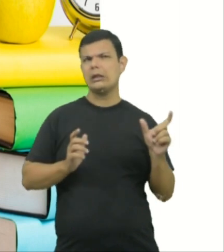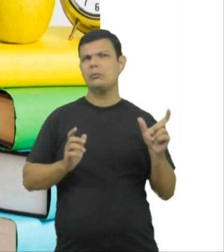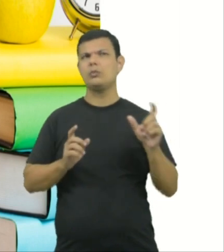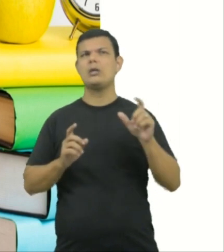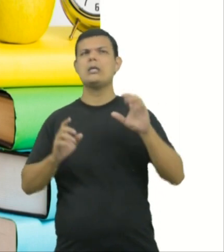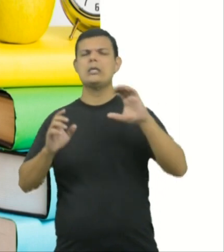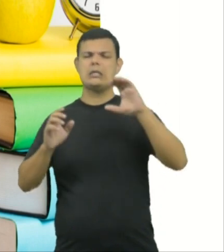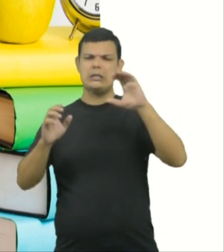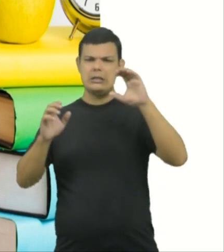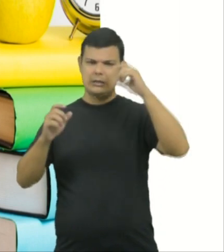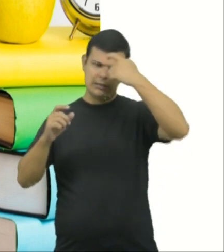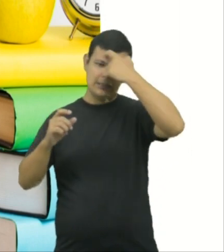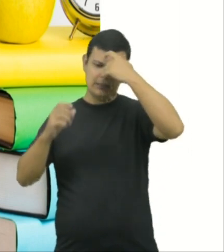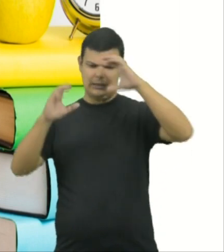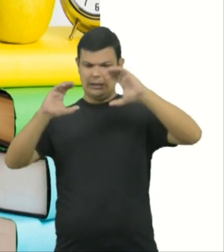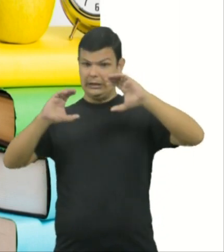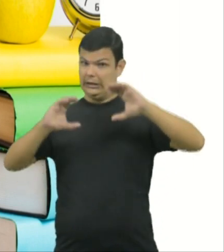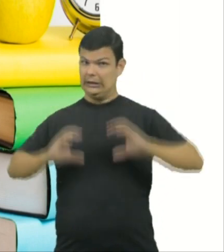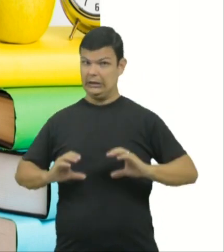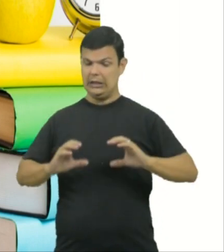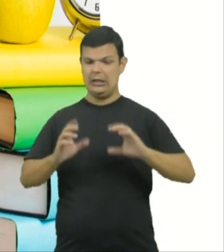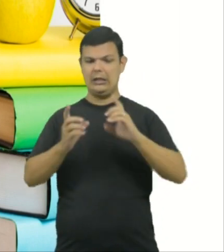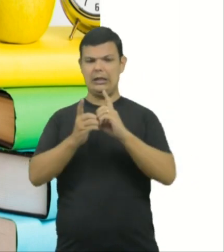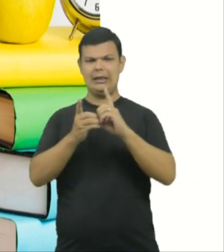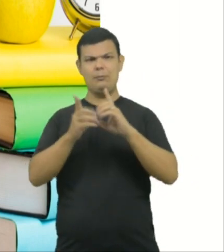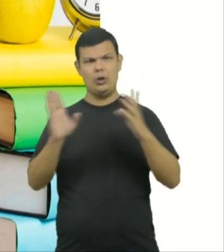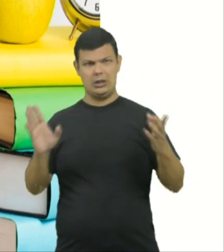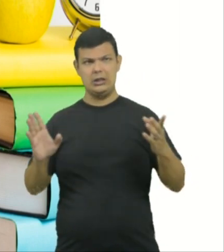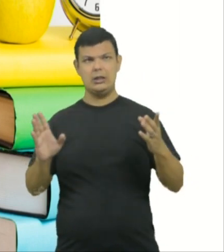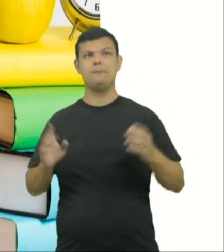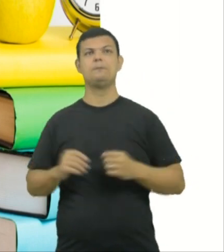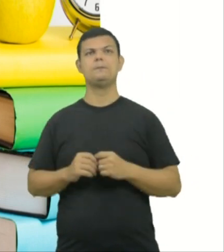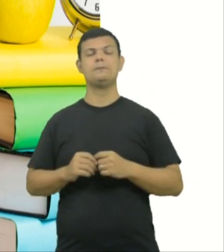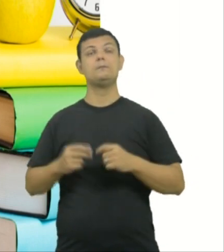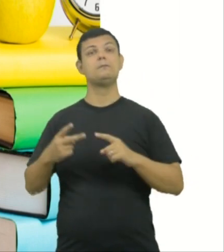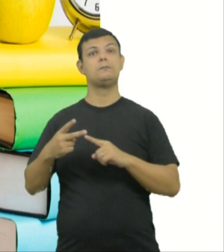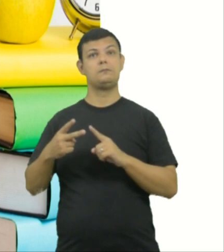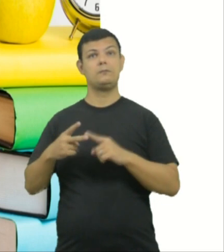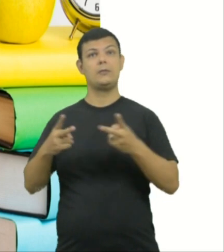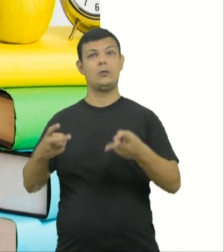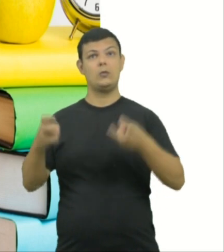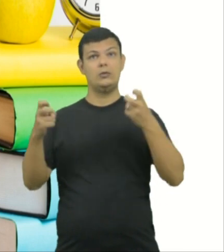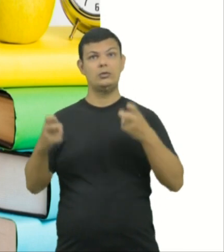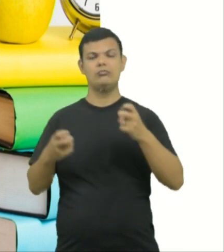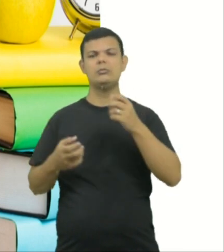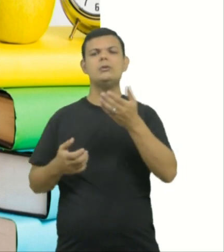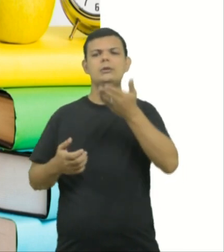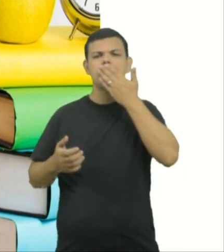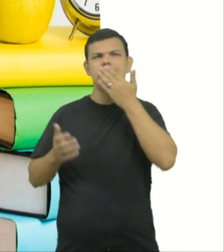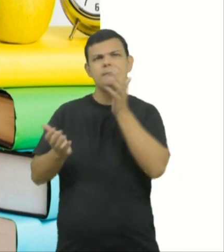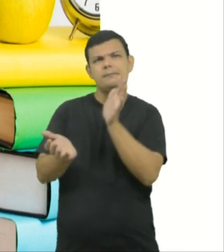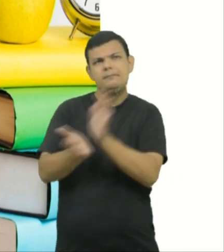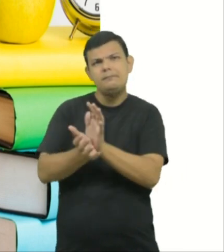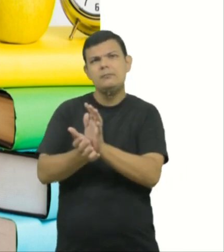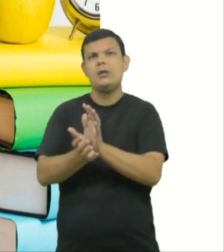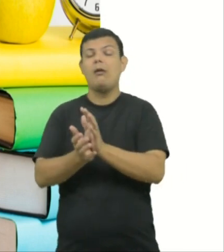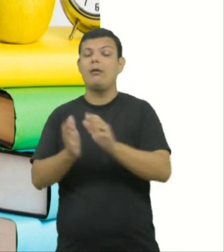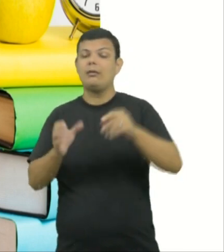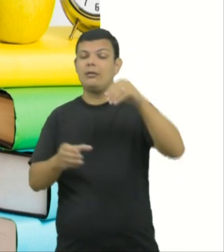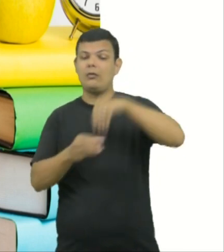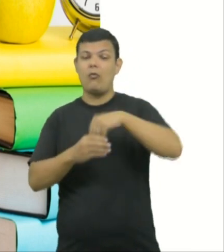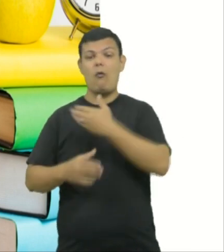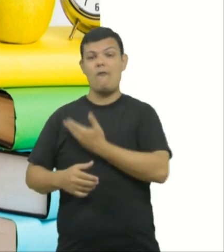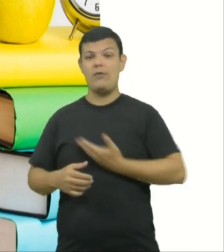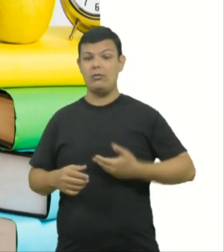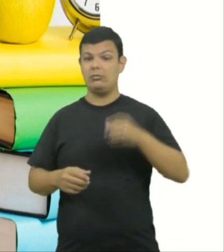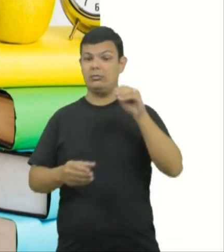os conceitos de democracia. Segundo, reconhecer as formas de governo do município, como